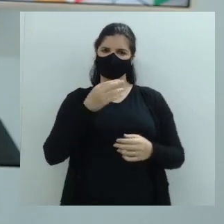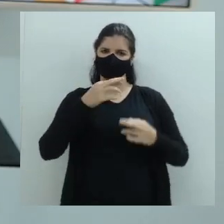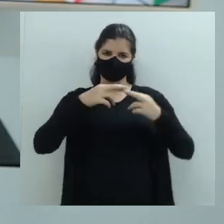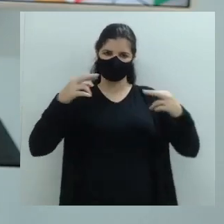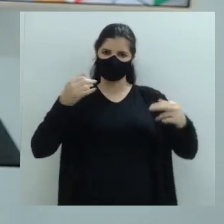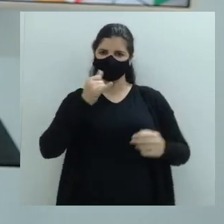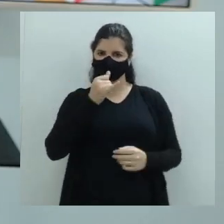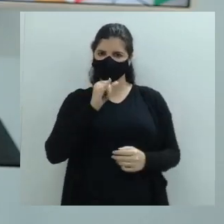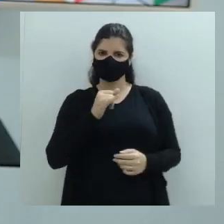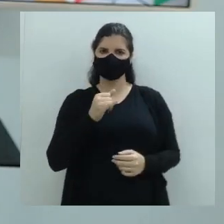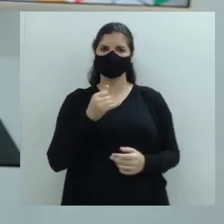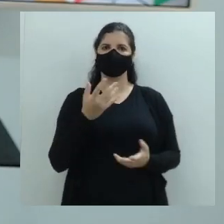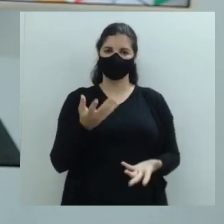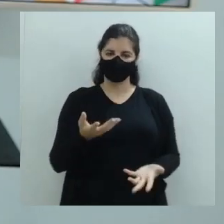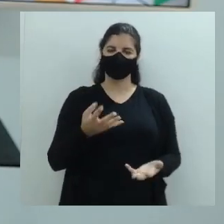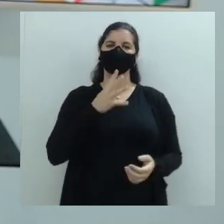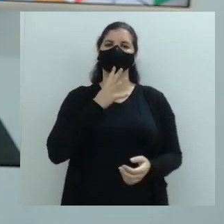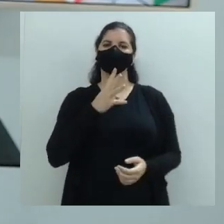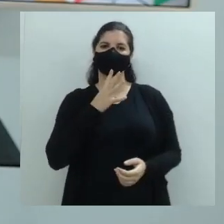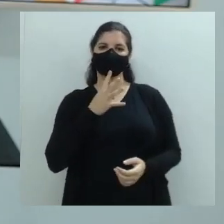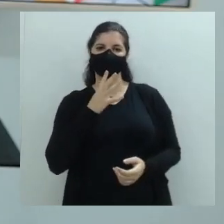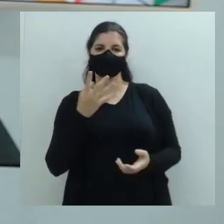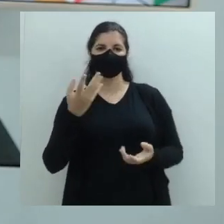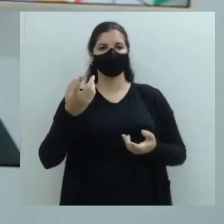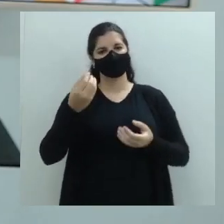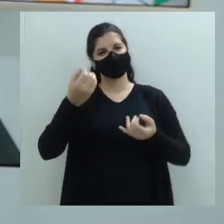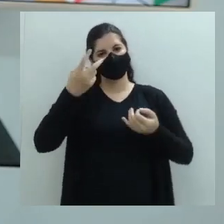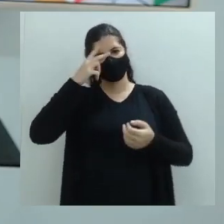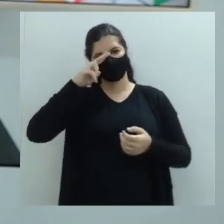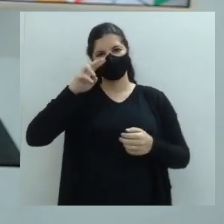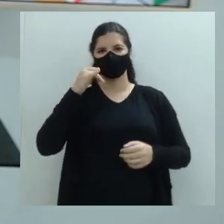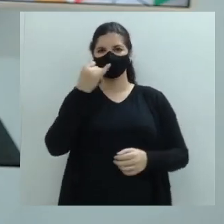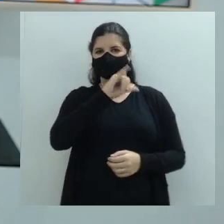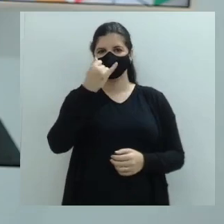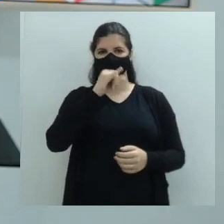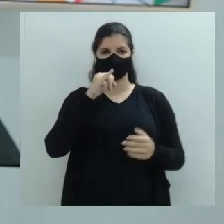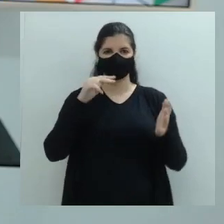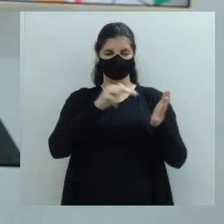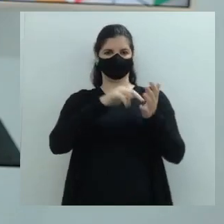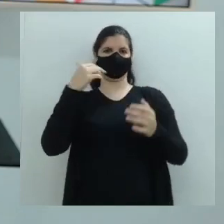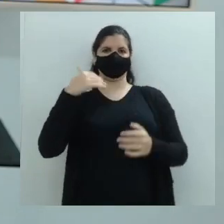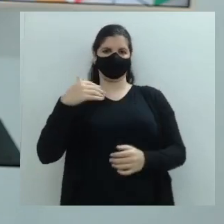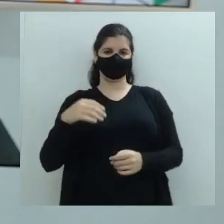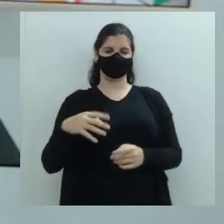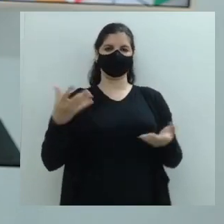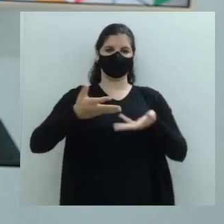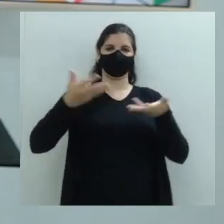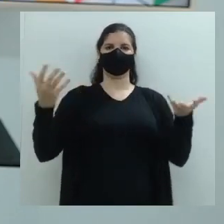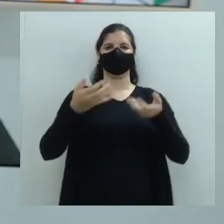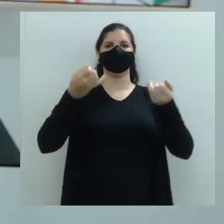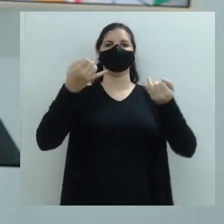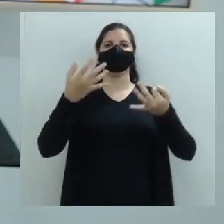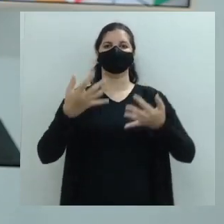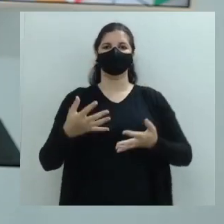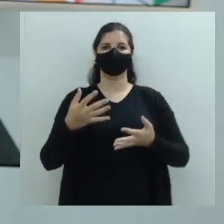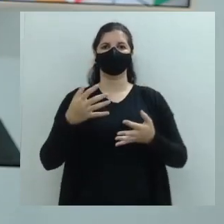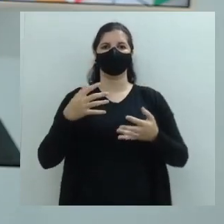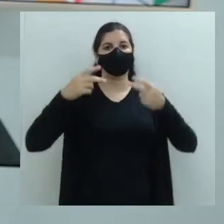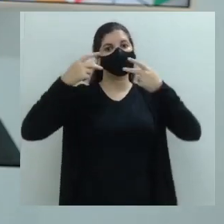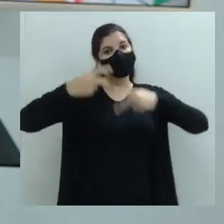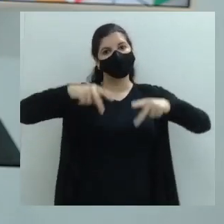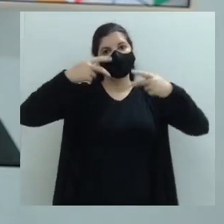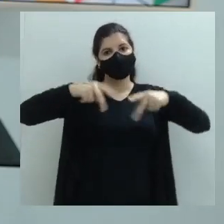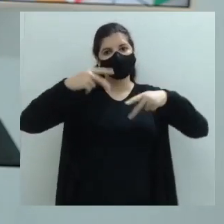elétrico? Toda vez que quando fala de circuito elétrico, a gente lembra logo de choque. Mas hoje nós iremos ver quais